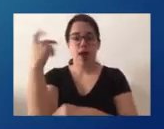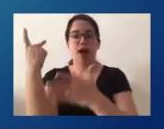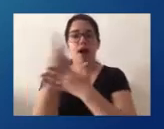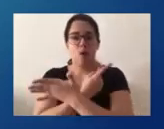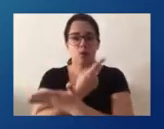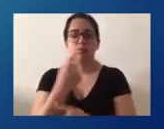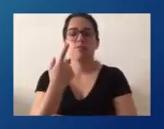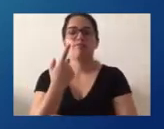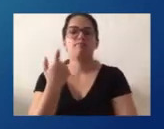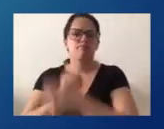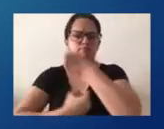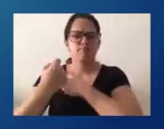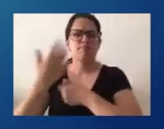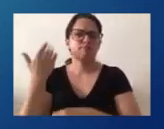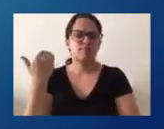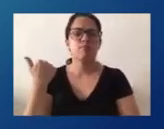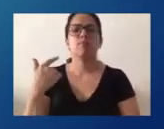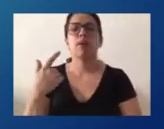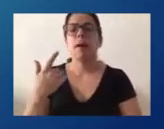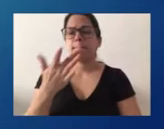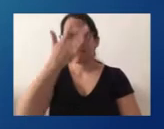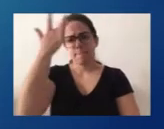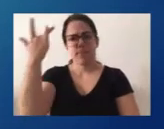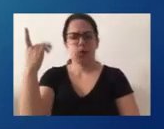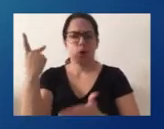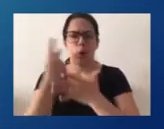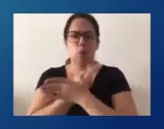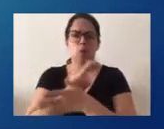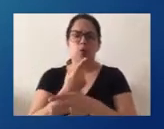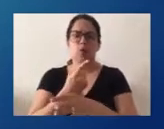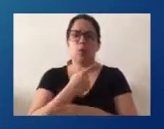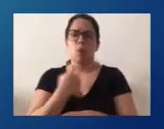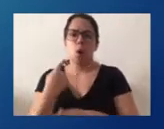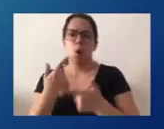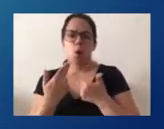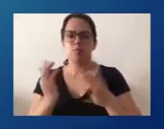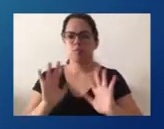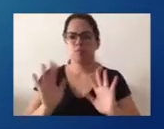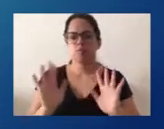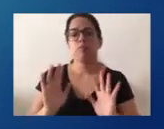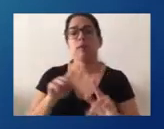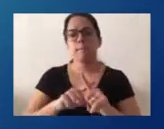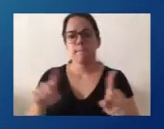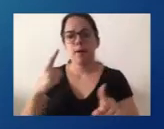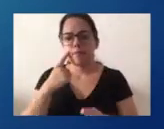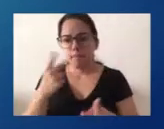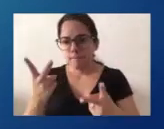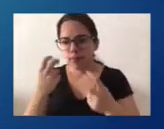em Porto Alegre, também aí com um impacto, não houve feridos, mas vocês podem observar